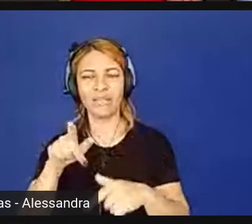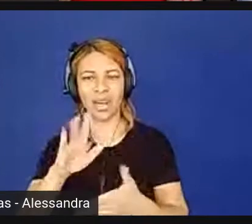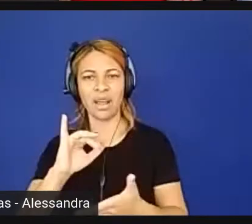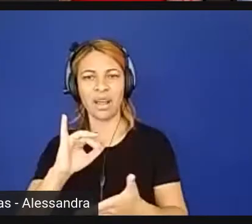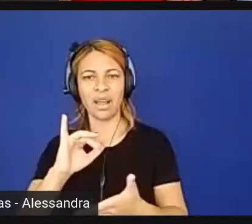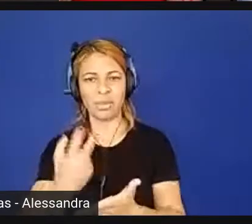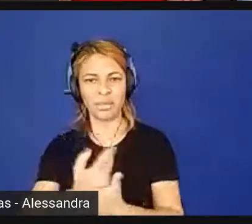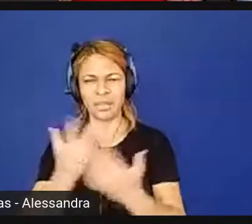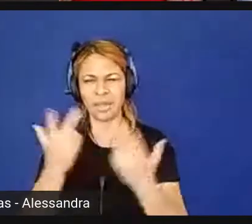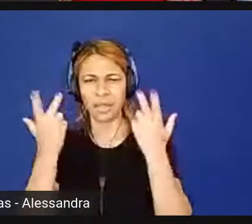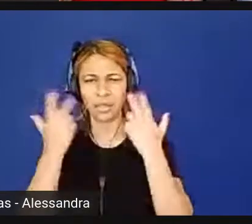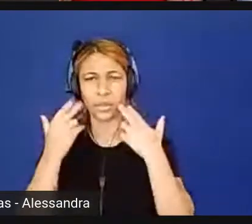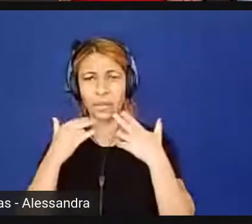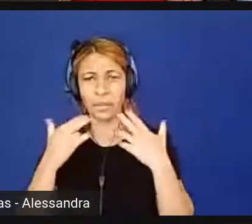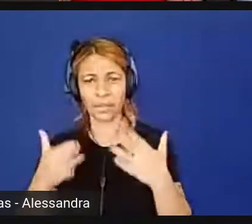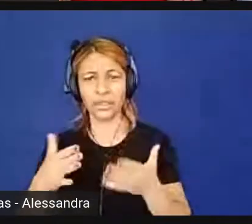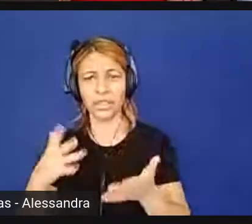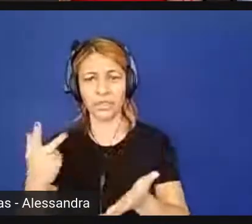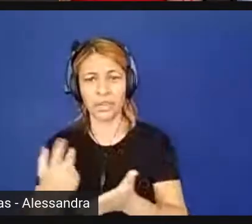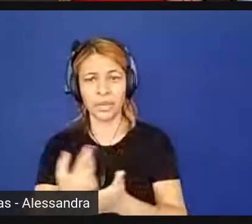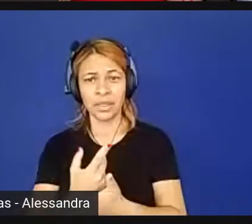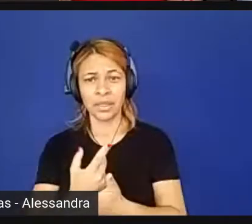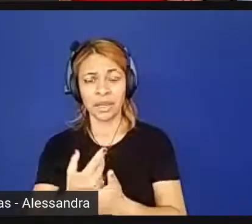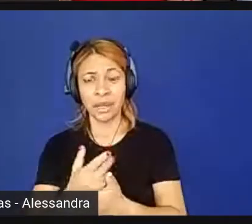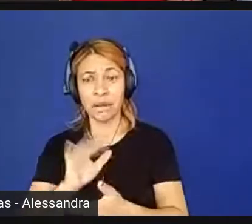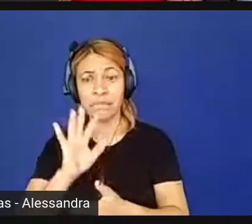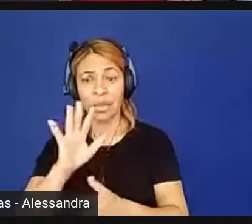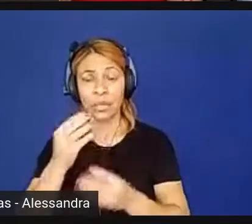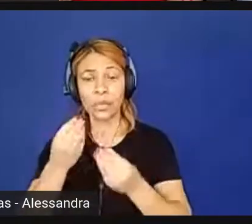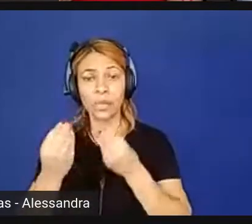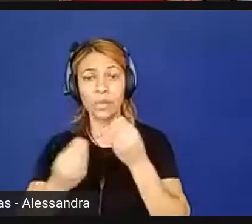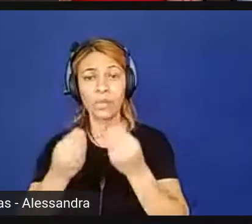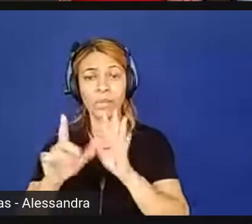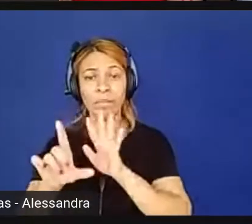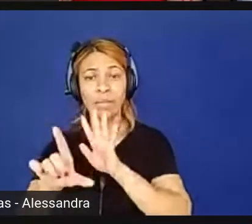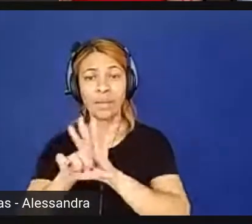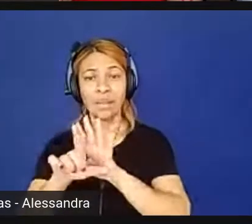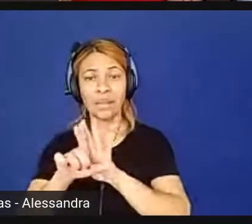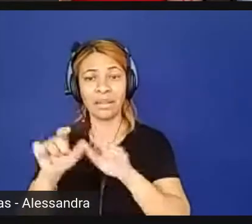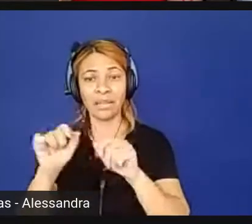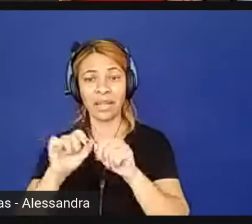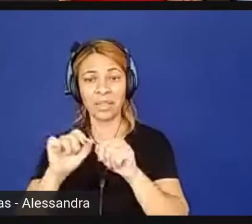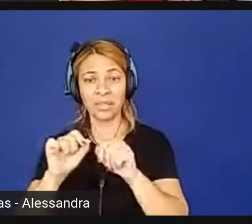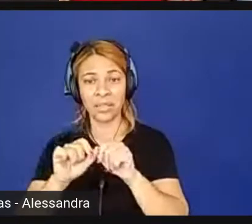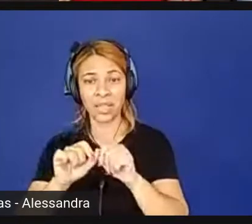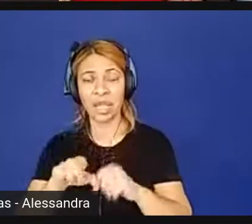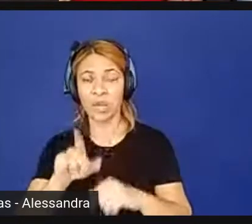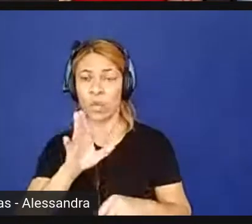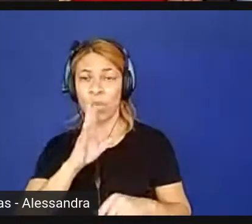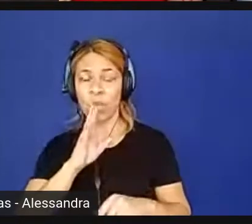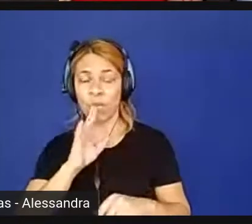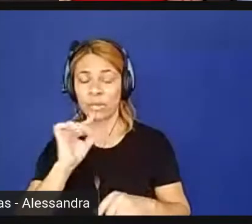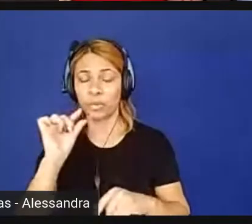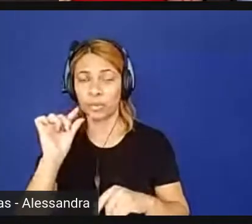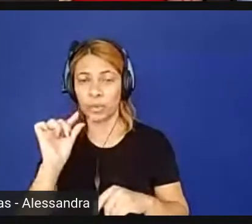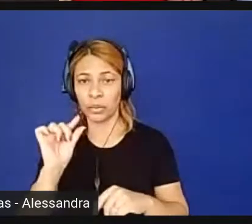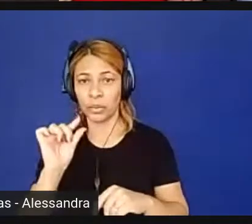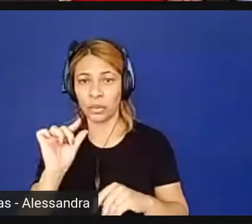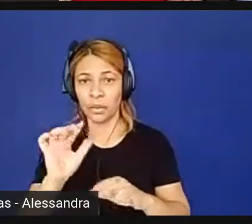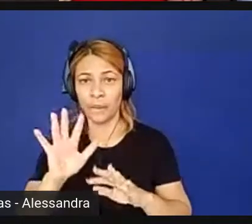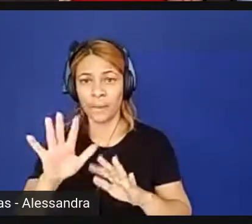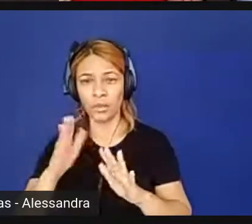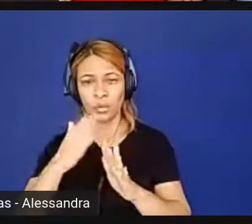ele vai acontecer. A questão é como a lei vai ser feita, e eu confesso, Marielle, que conheço pouco dela. Ela, como todo